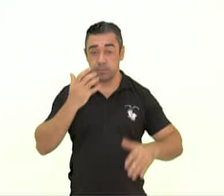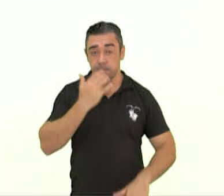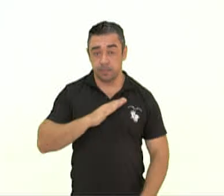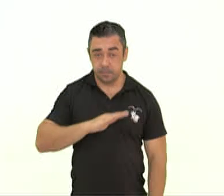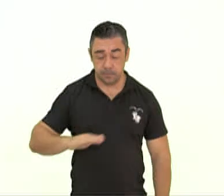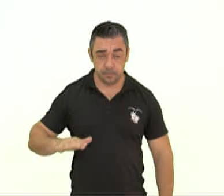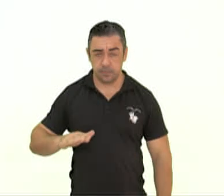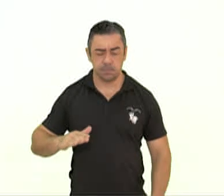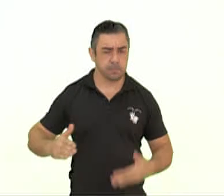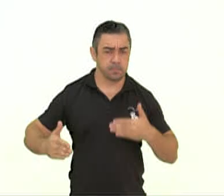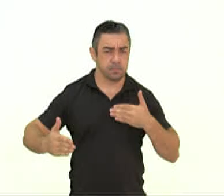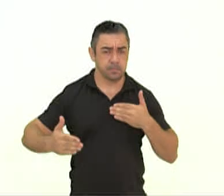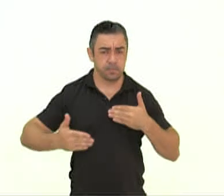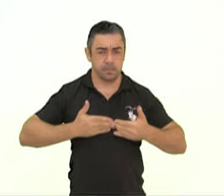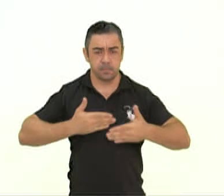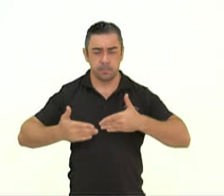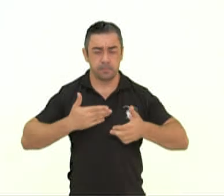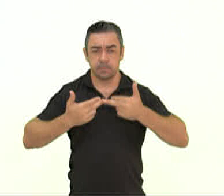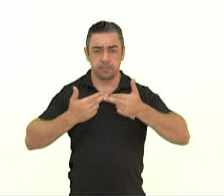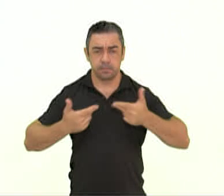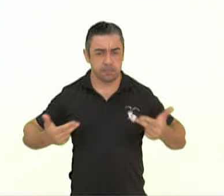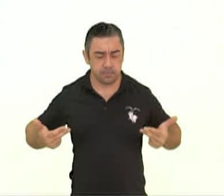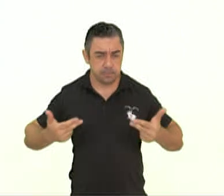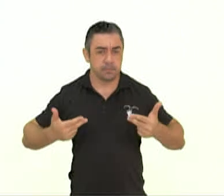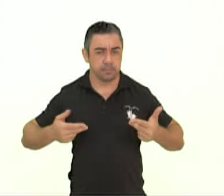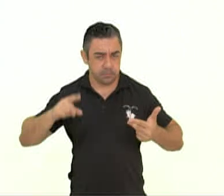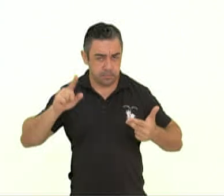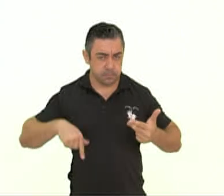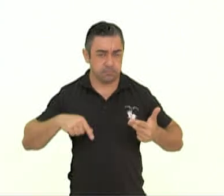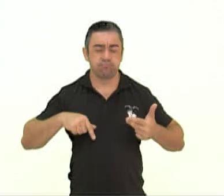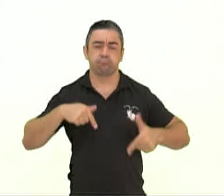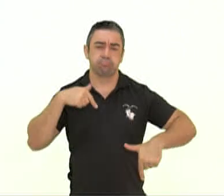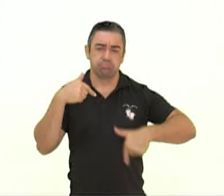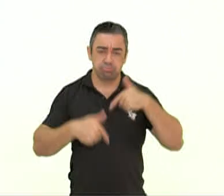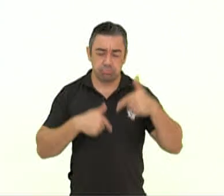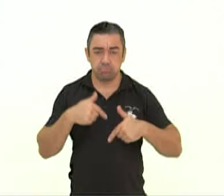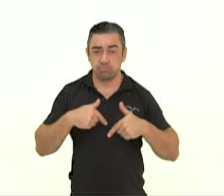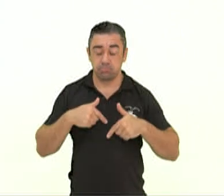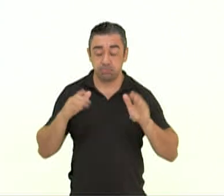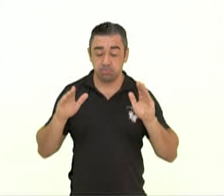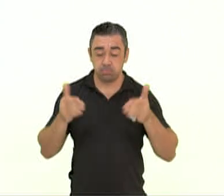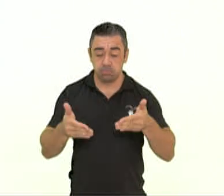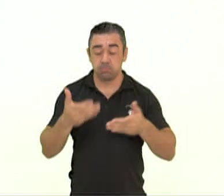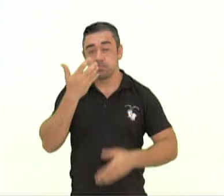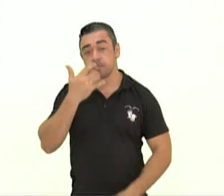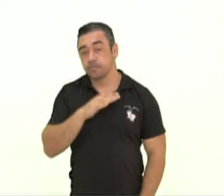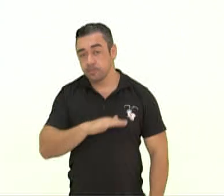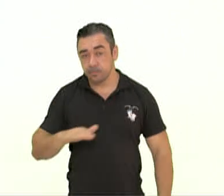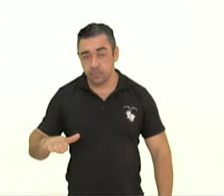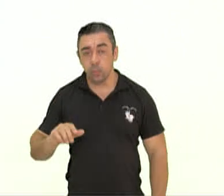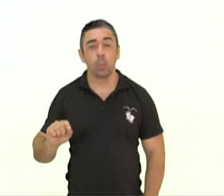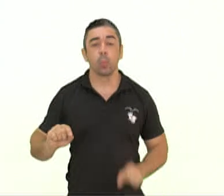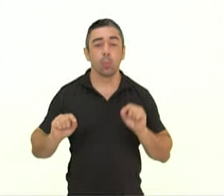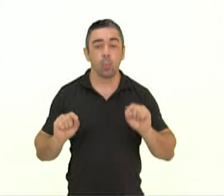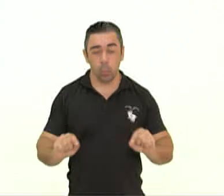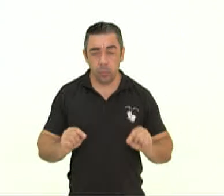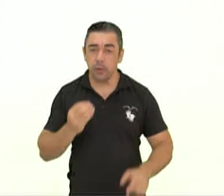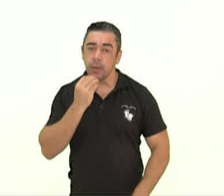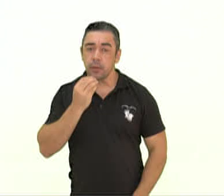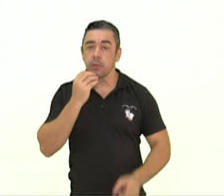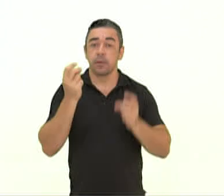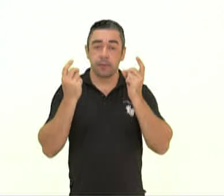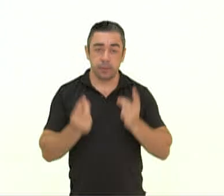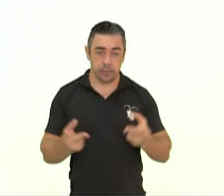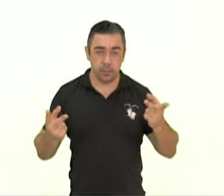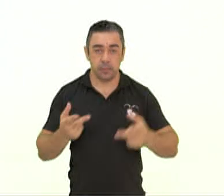é qualquer divulgação de produto ou serviço voltado para crianças, com o intuito de vender para